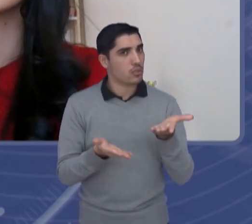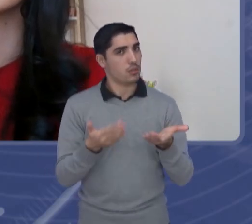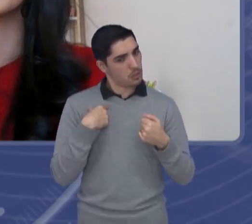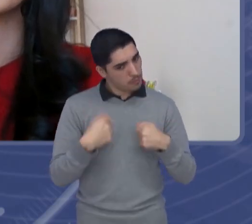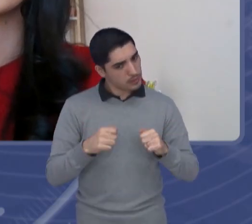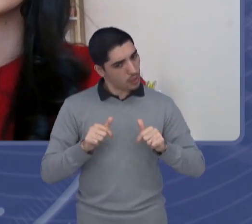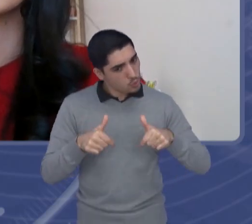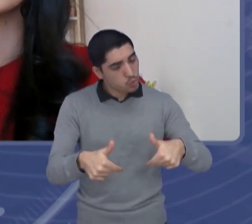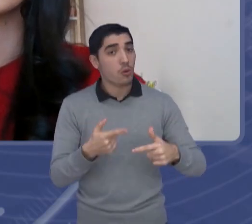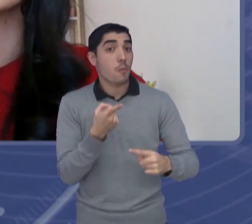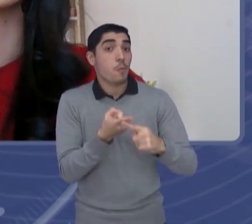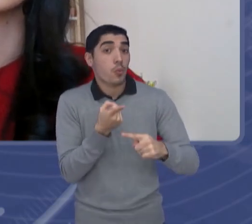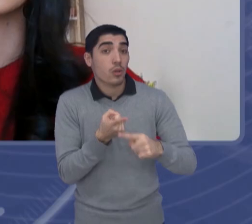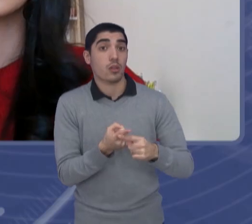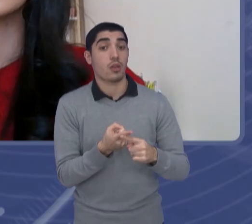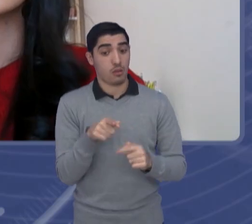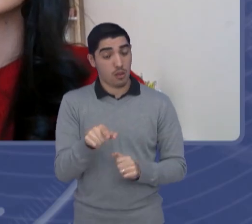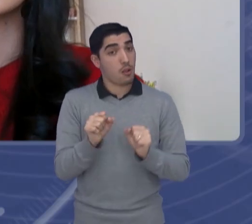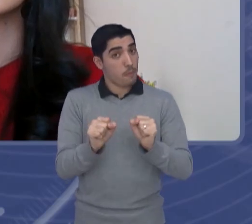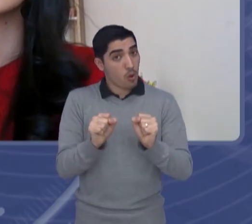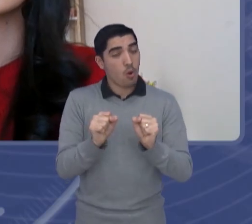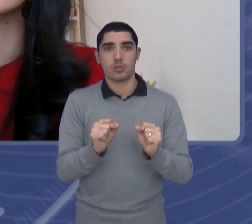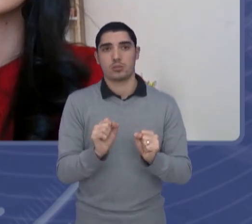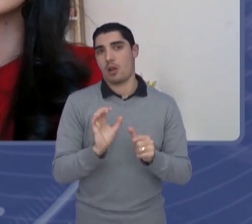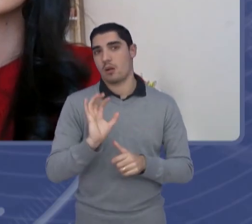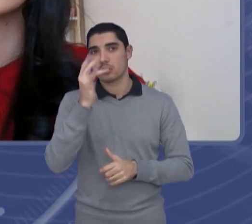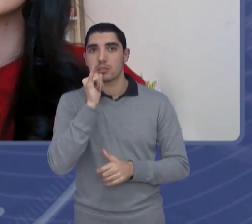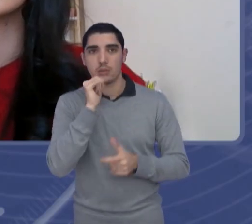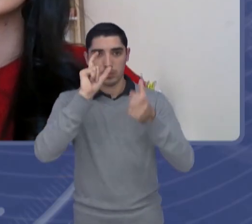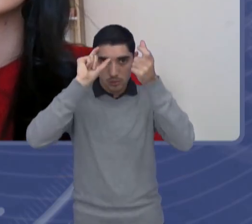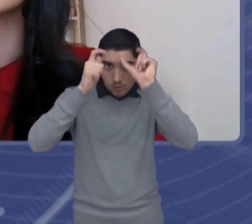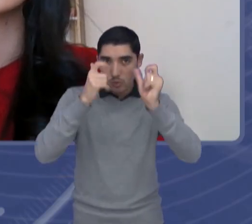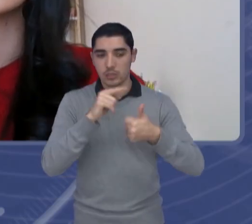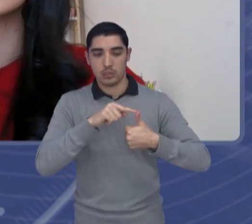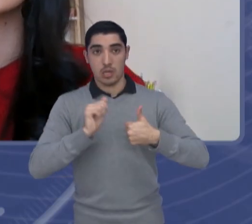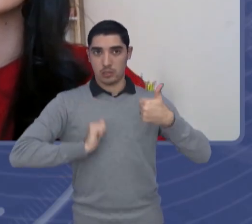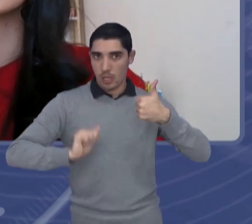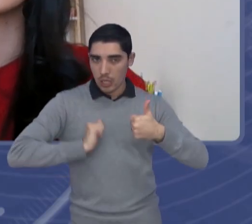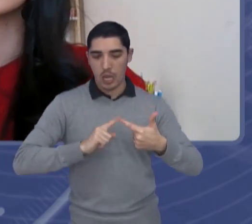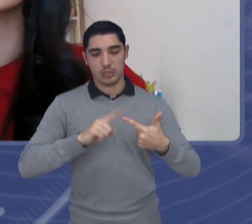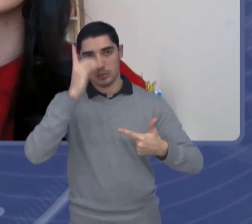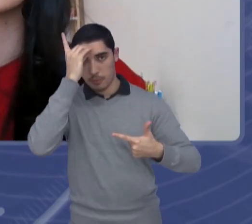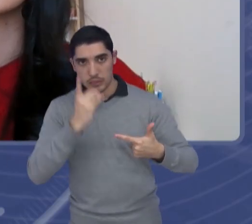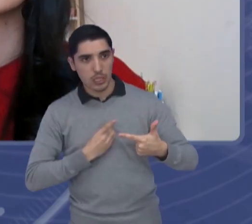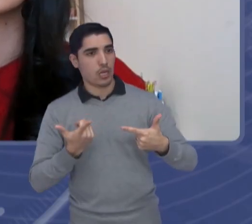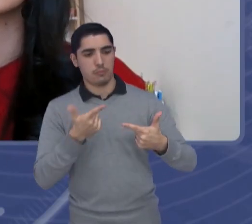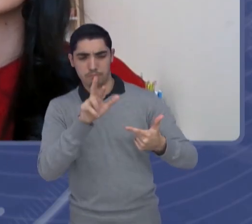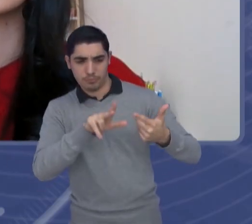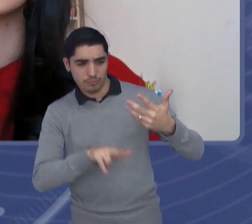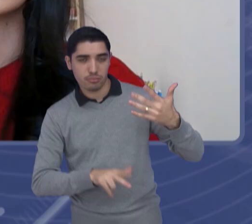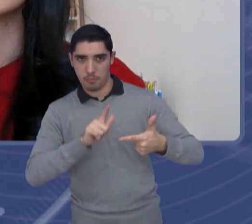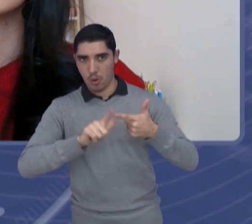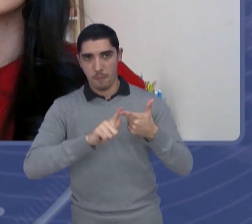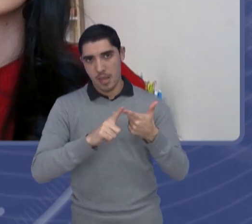dados a muitos transtornos, né, que podem surgir. A gente está falando de ansiedade, depressão e outras